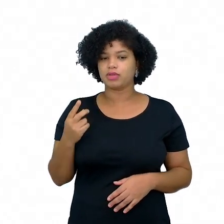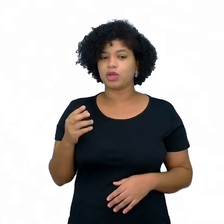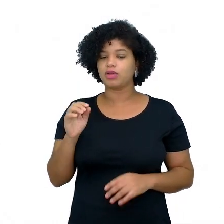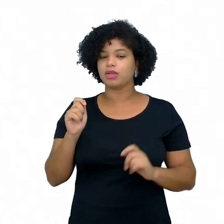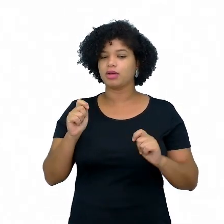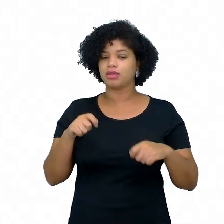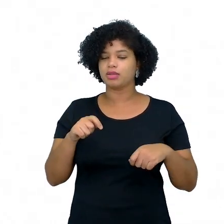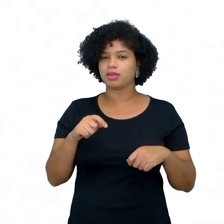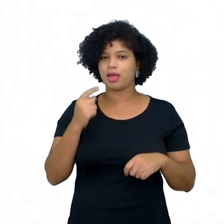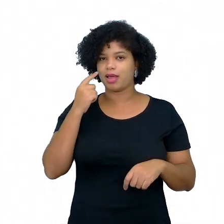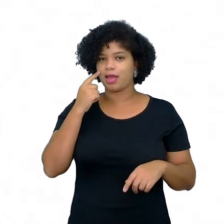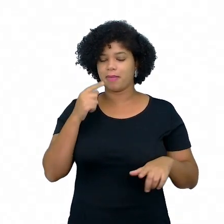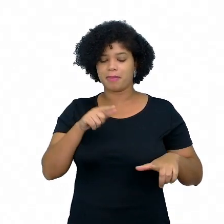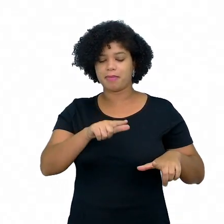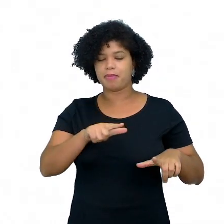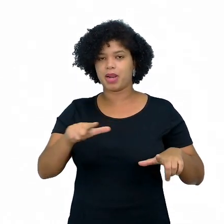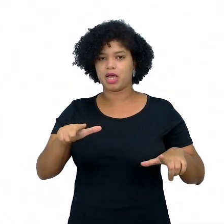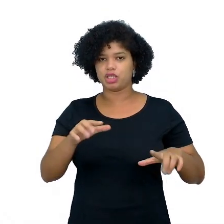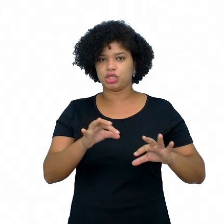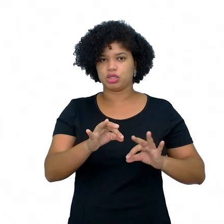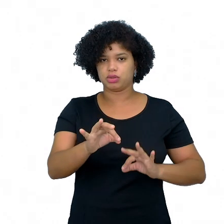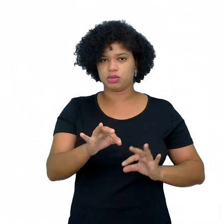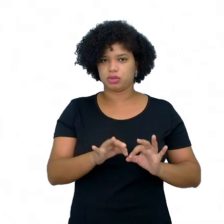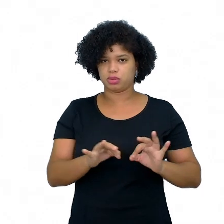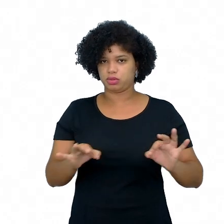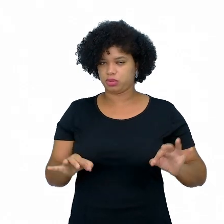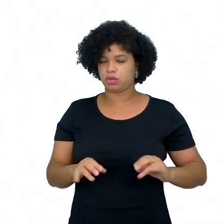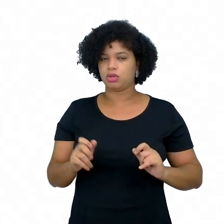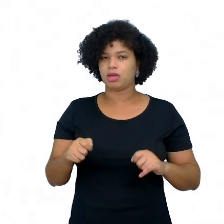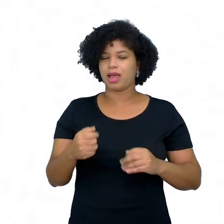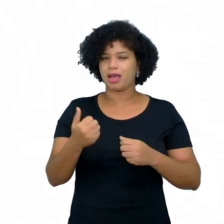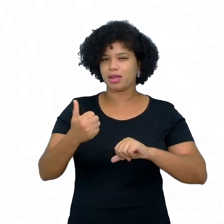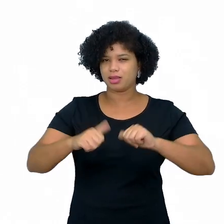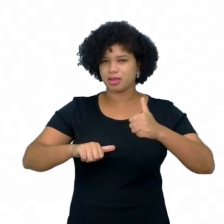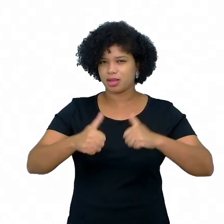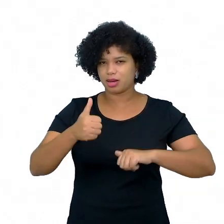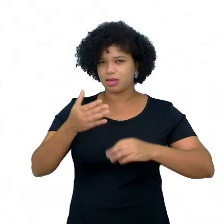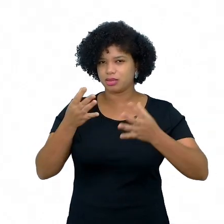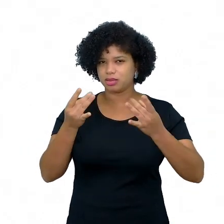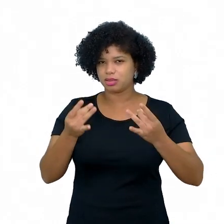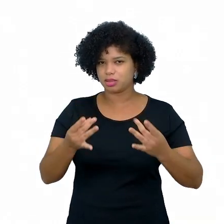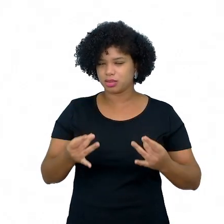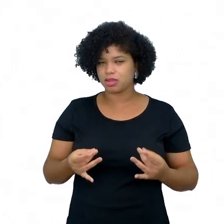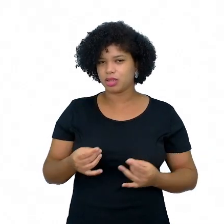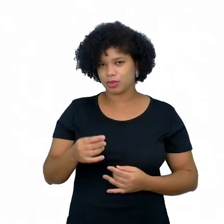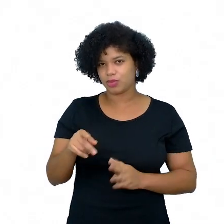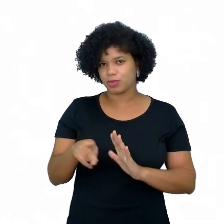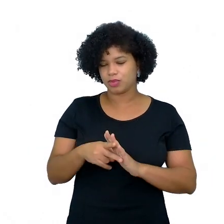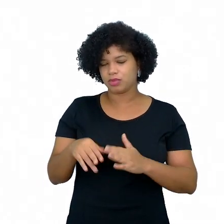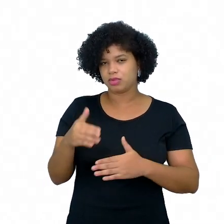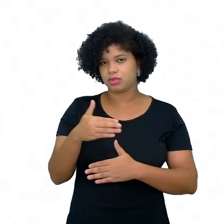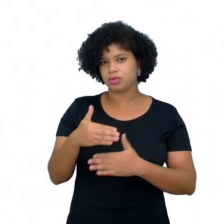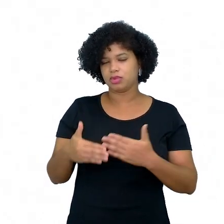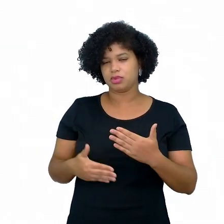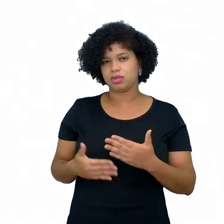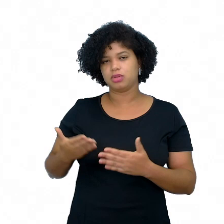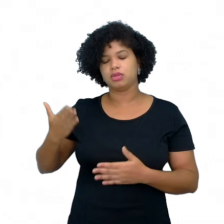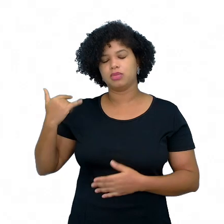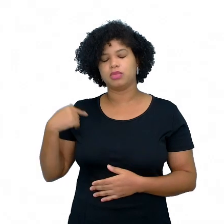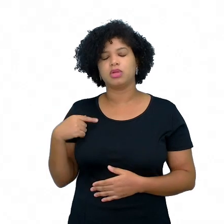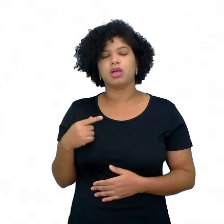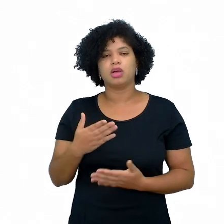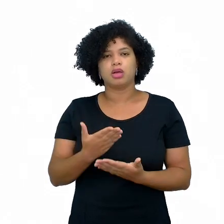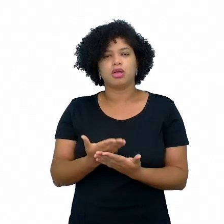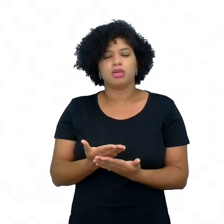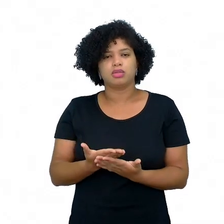planificação, né? Então, após a análise descrita, né, no slide anterior, os estudantes dessa